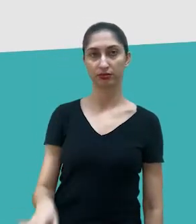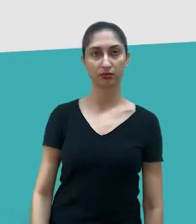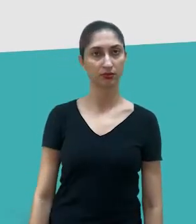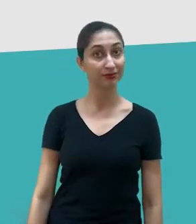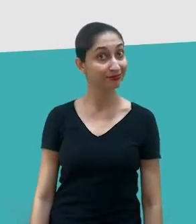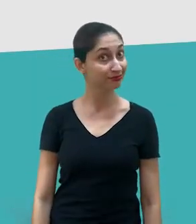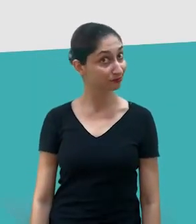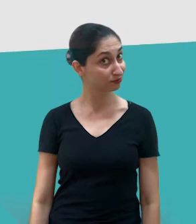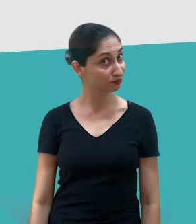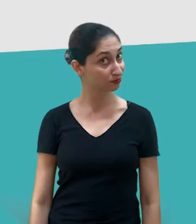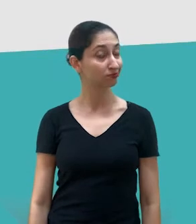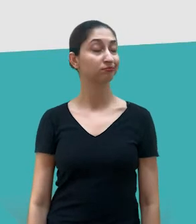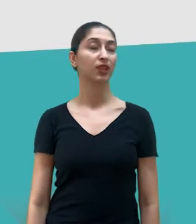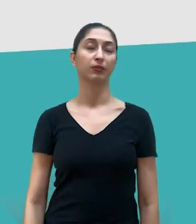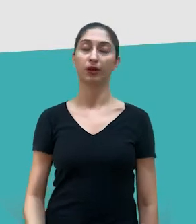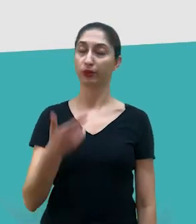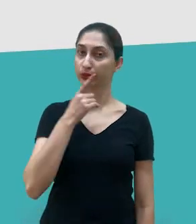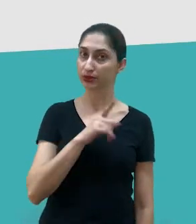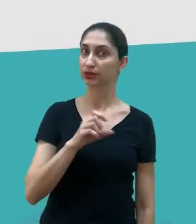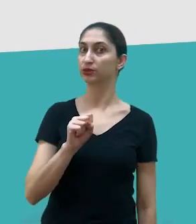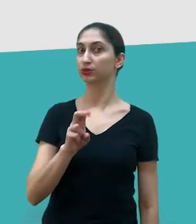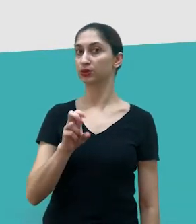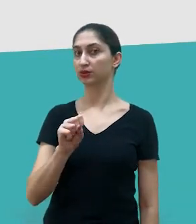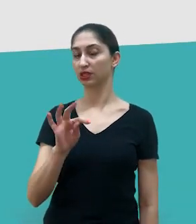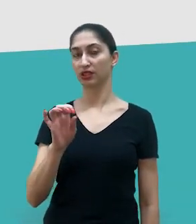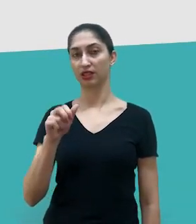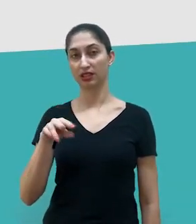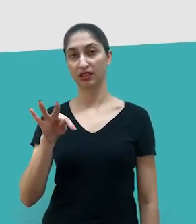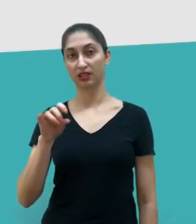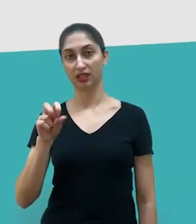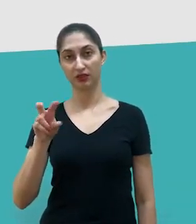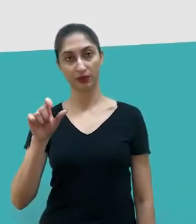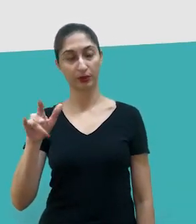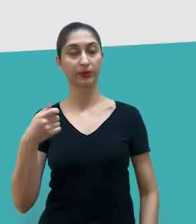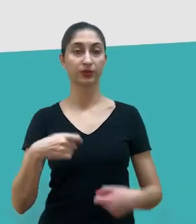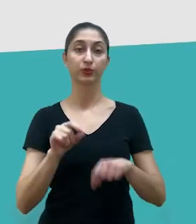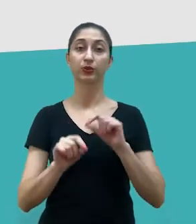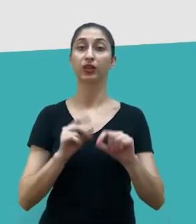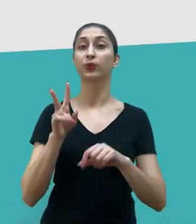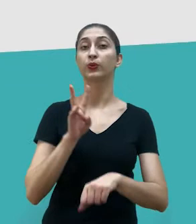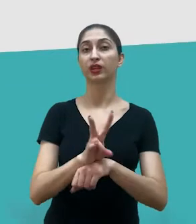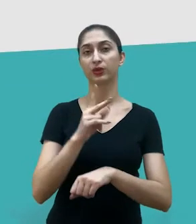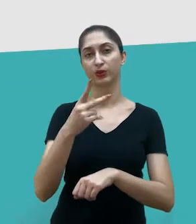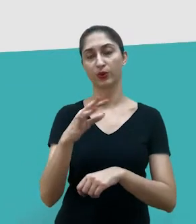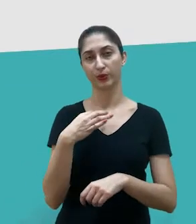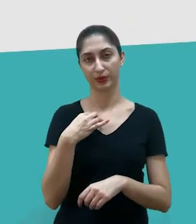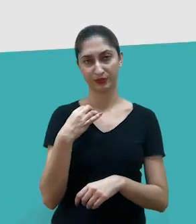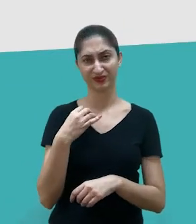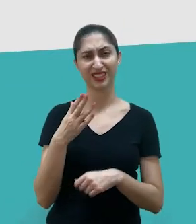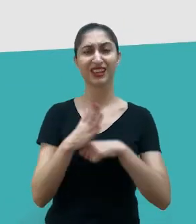Então, o primeiro passo para ser super sustentável é cuidar muito bem das suas roupas. Trate